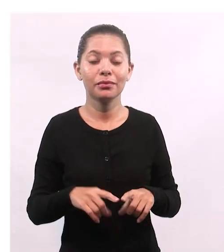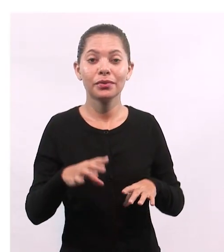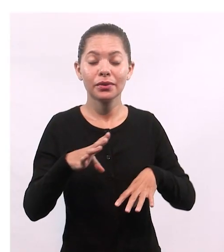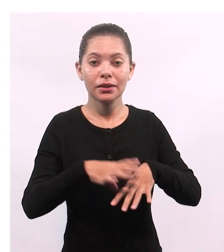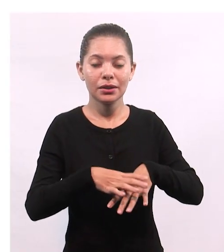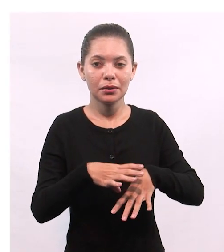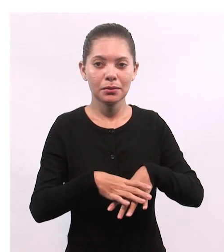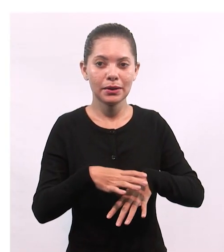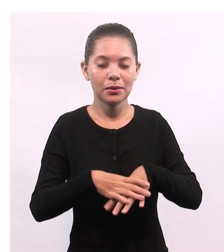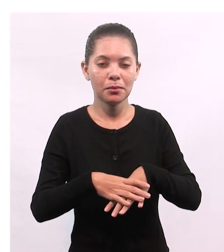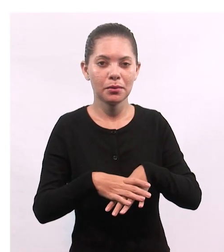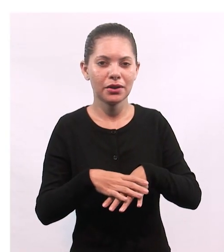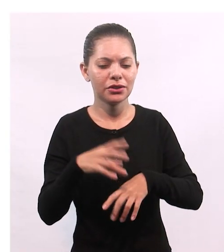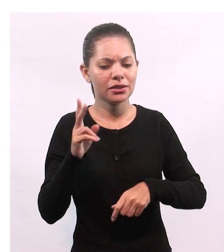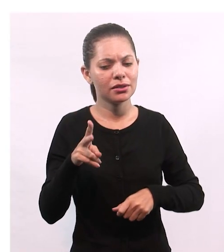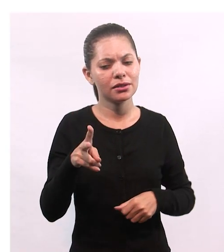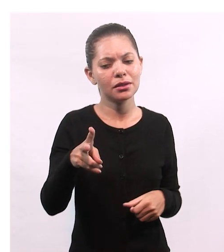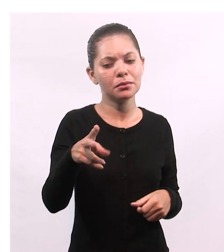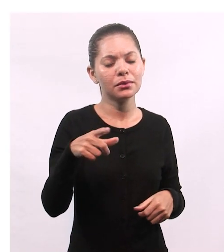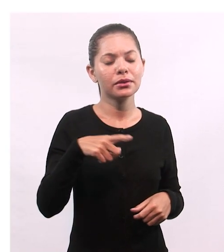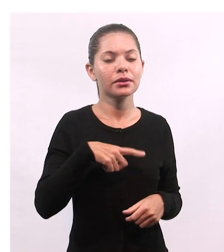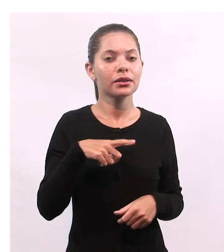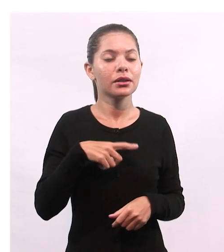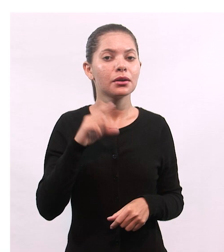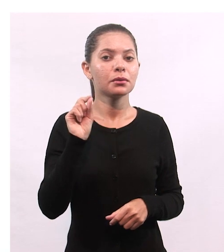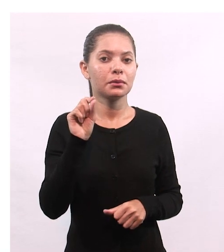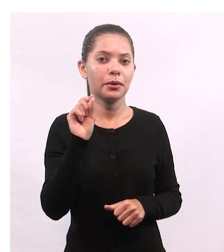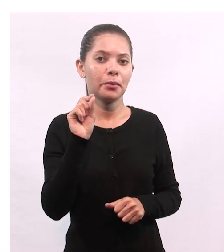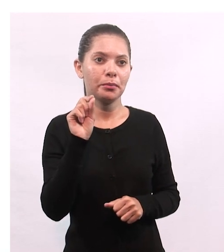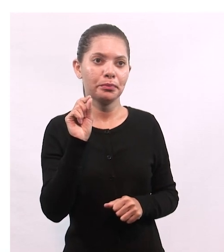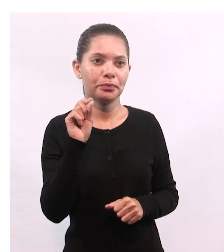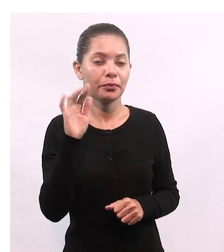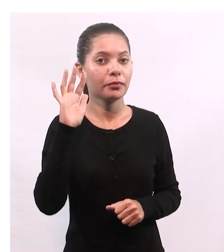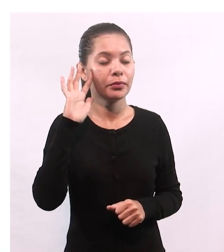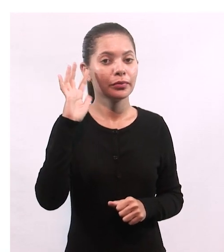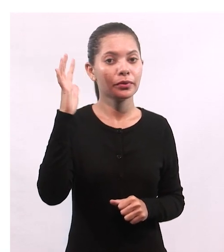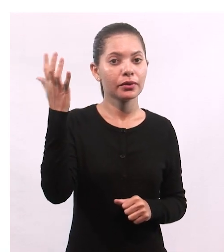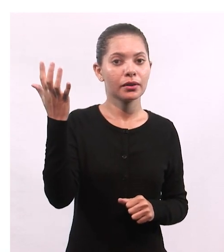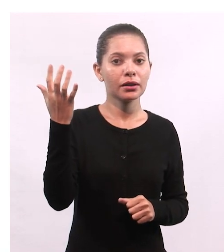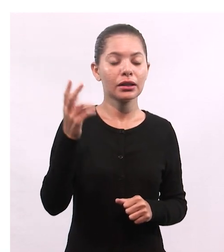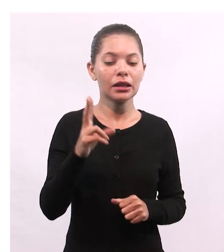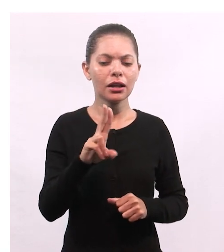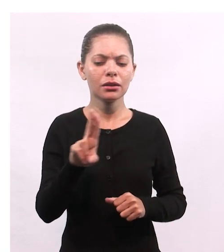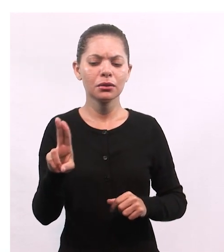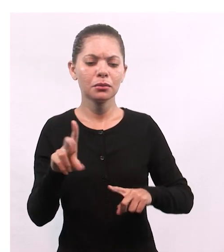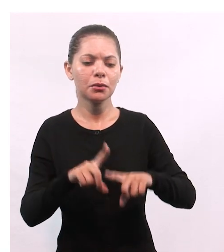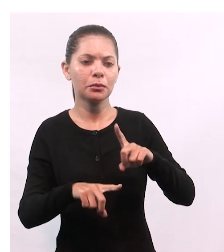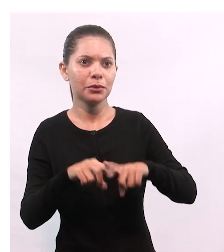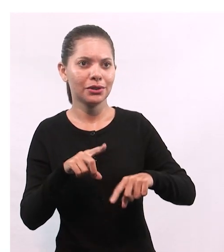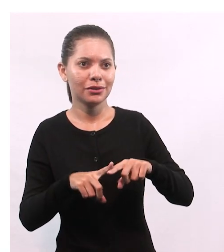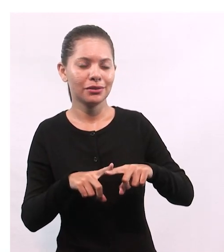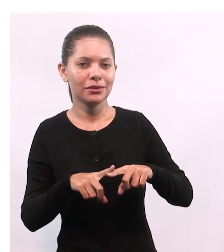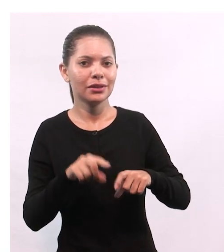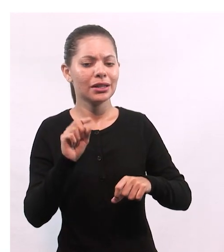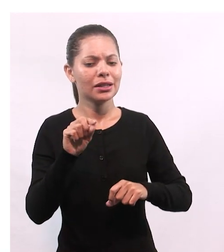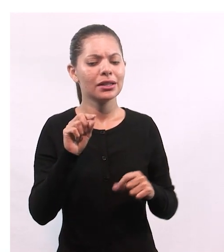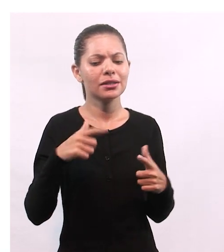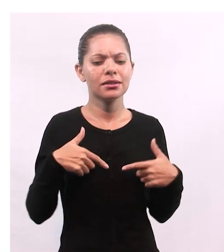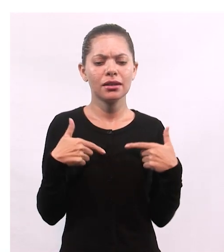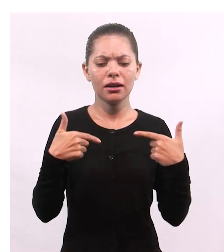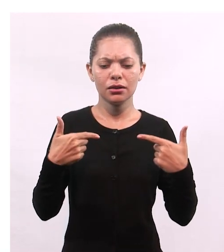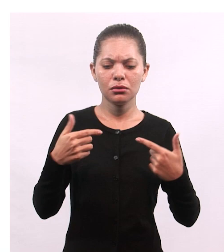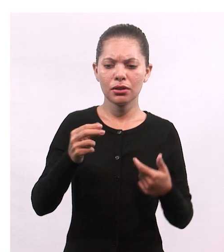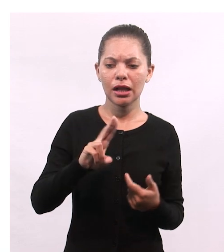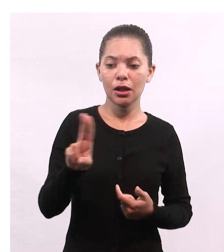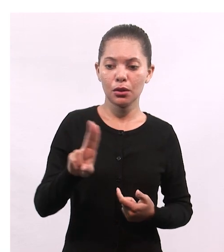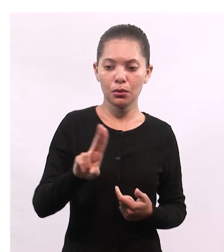objeto. E aí, em matemática, a gente sempre tem situações que a gente dá nome a um objeto.